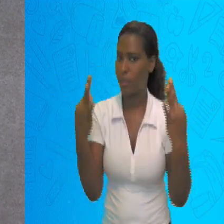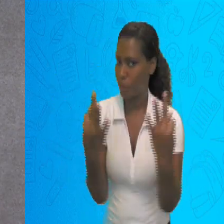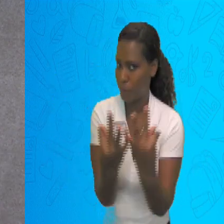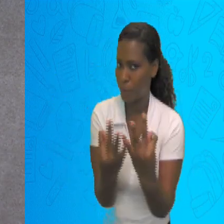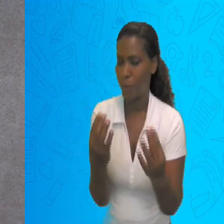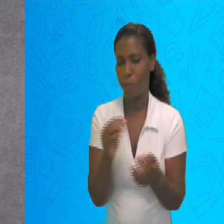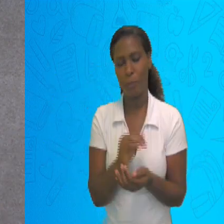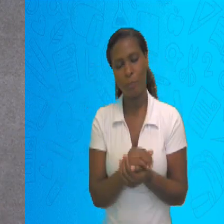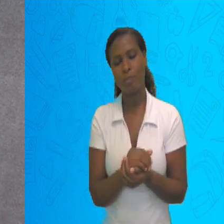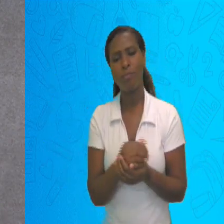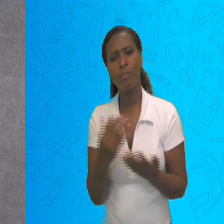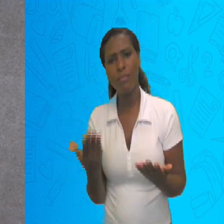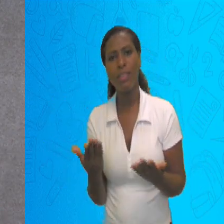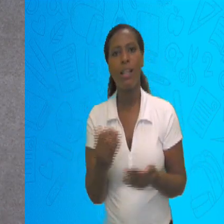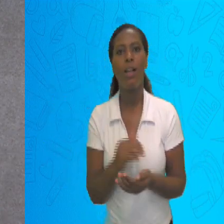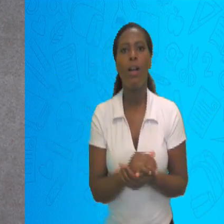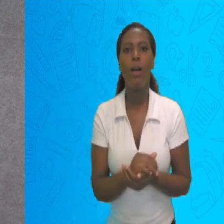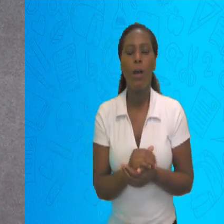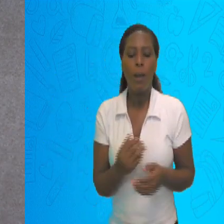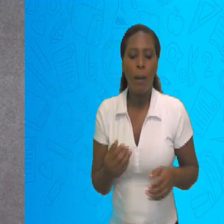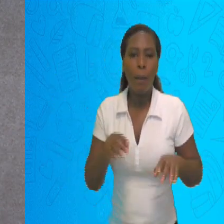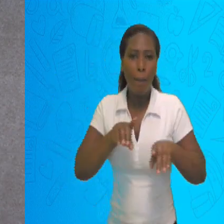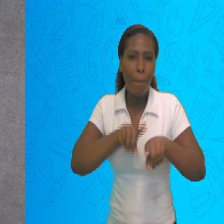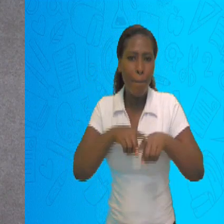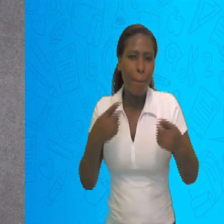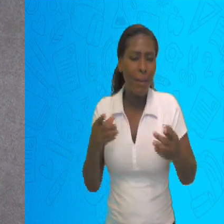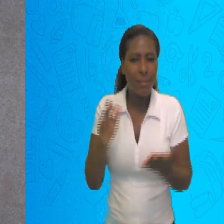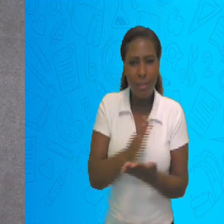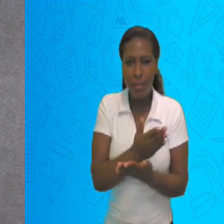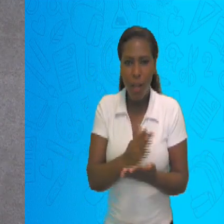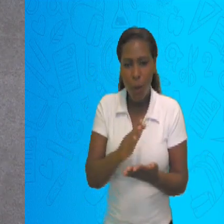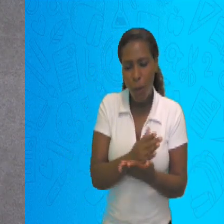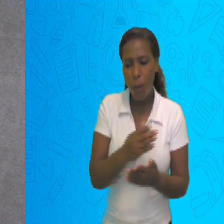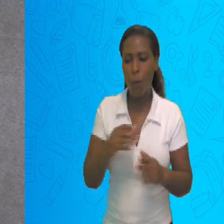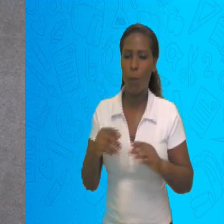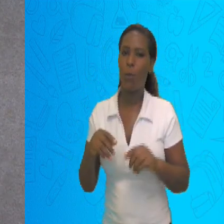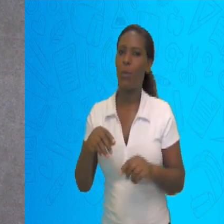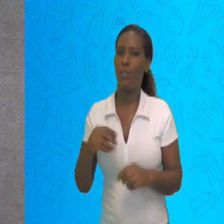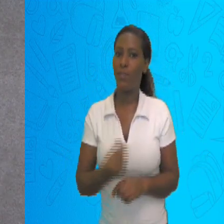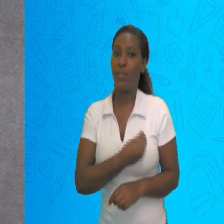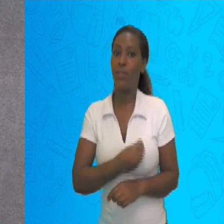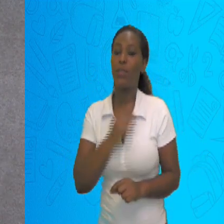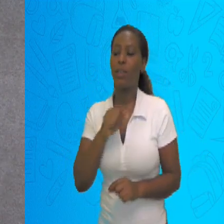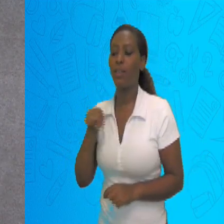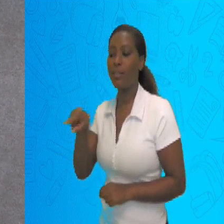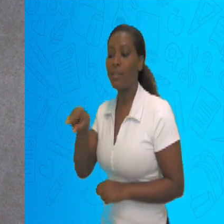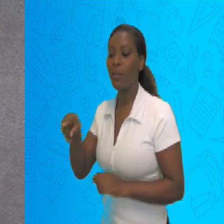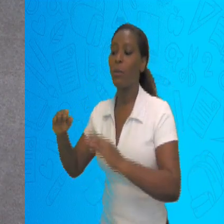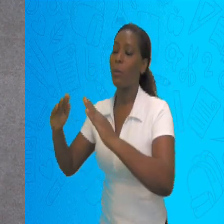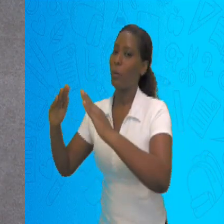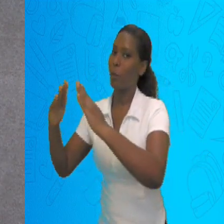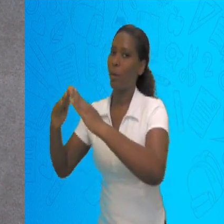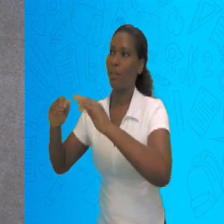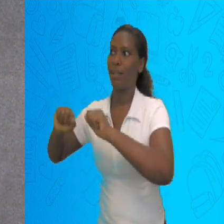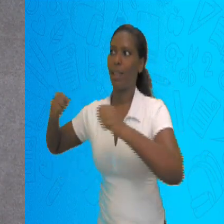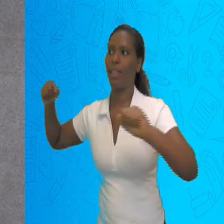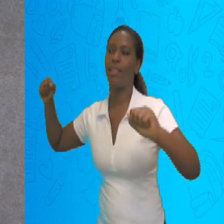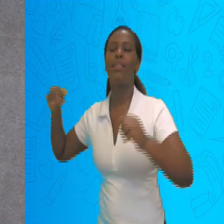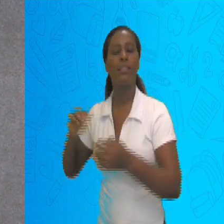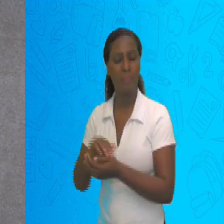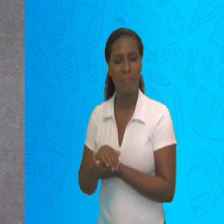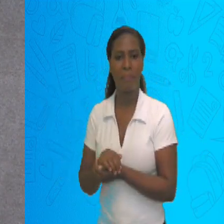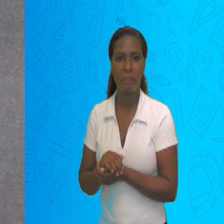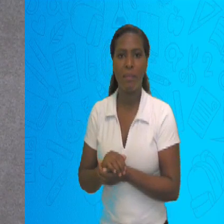aldeias havia, como eu havia falado, essa casa grande onde vivia o chefe e o restante das tribos. Entre